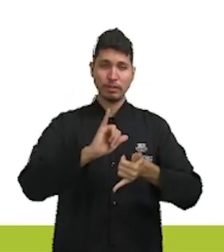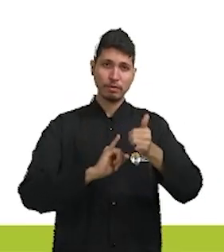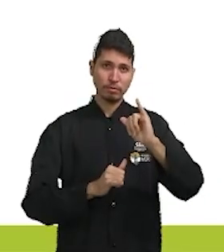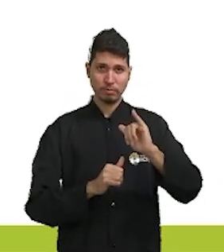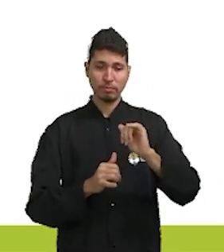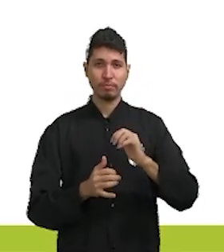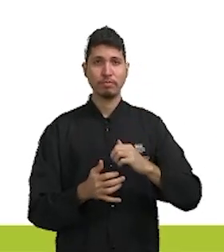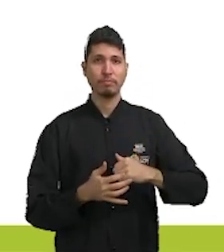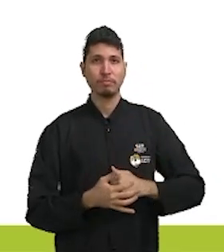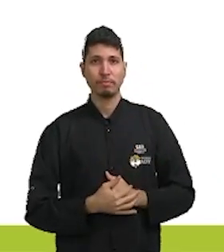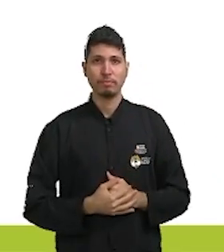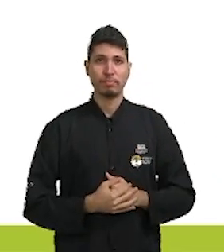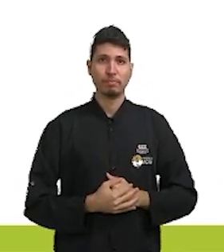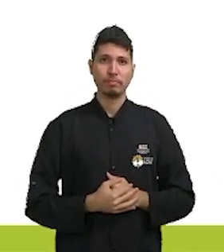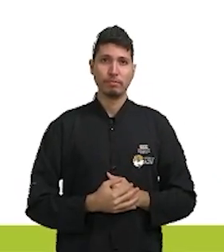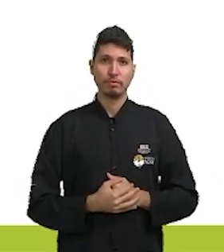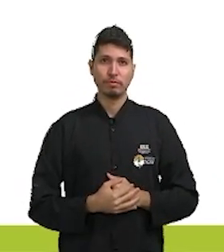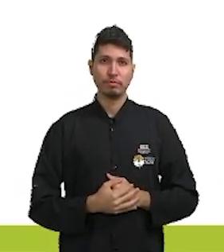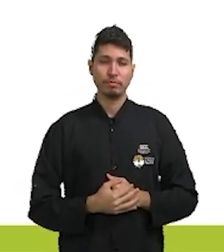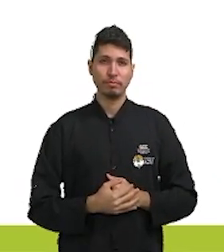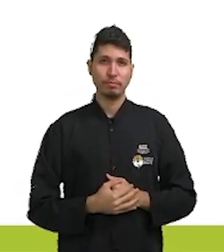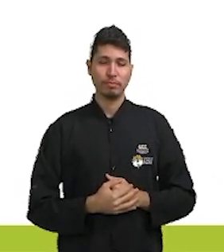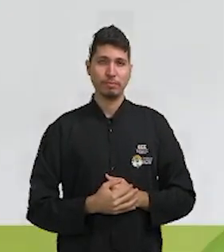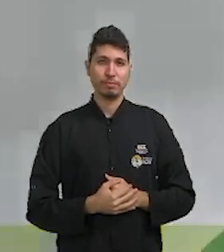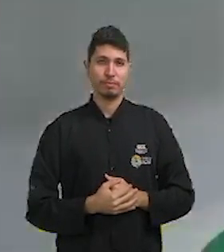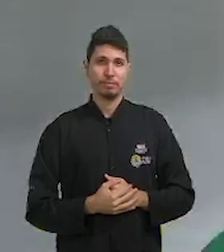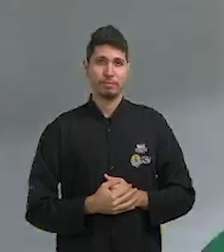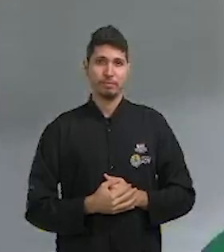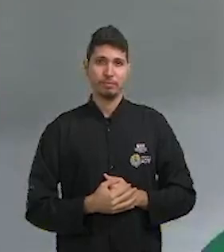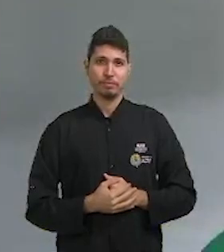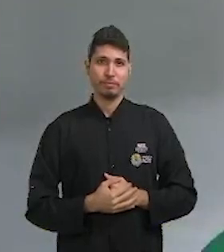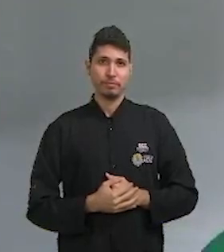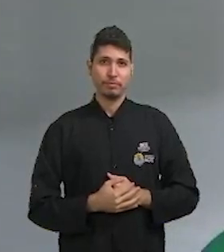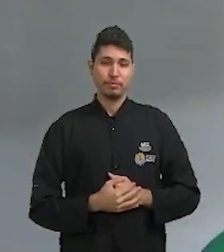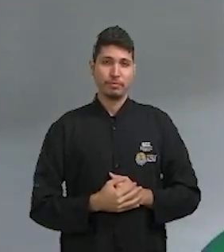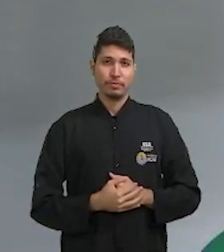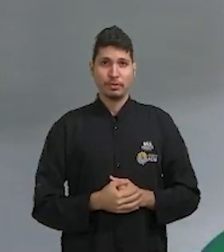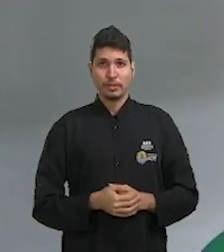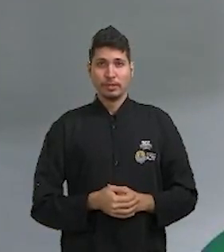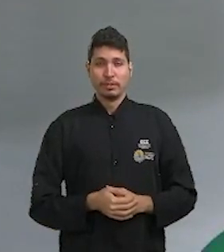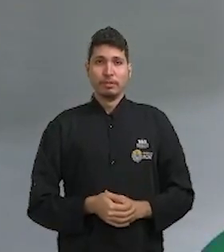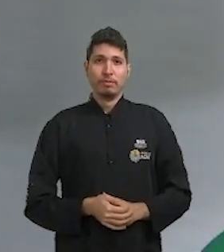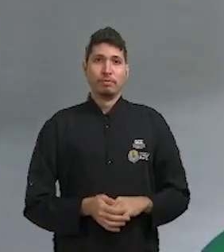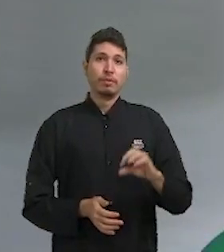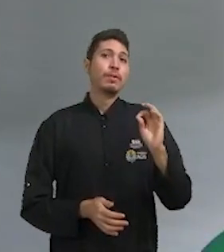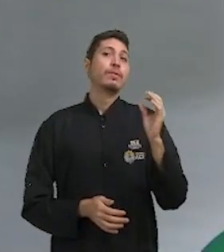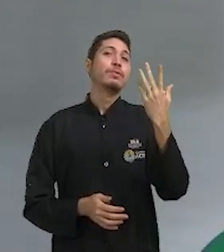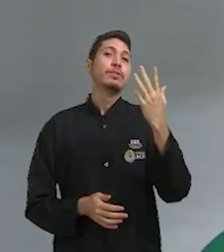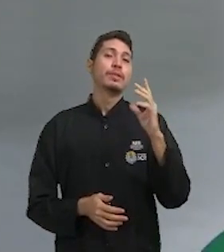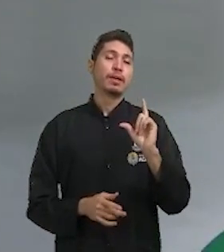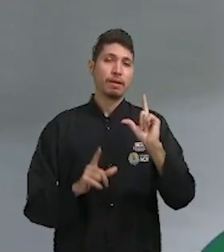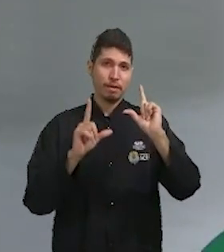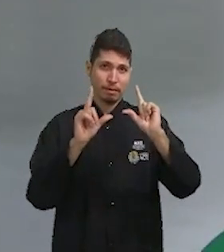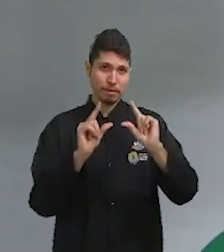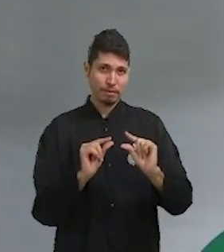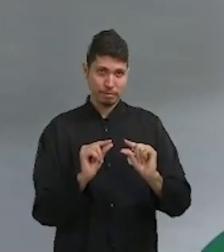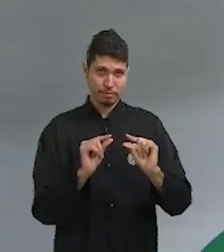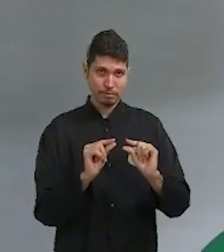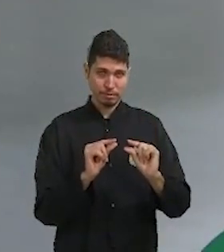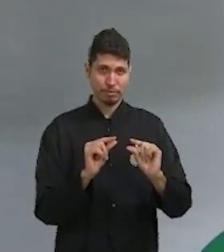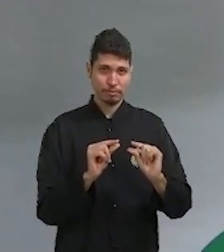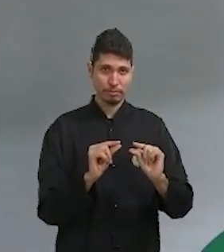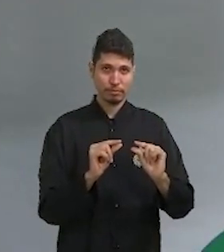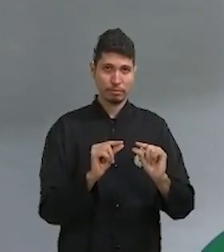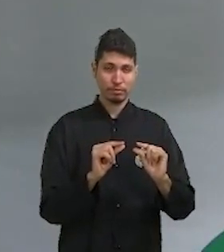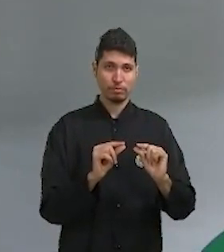das vezes, né, quase em todos os casos, eles vão sofrer o processo de redução. Já ao lado